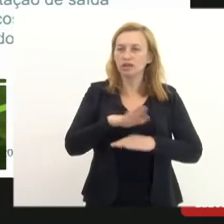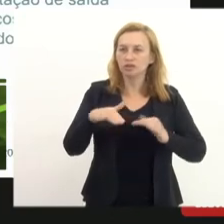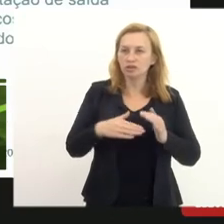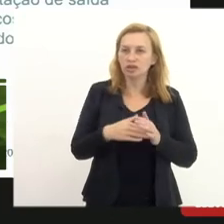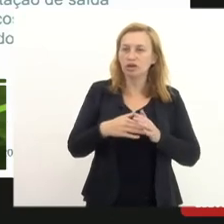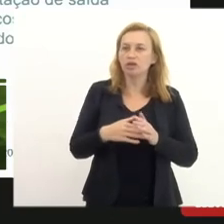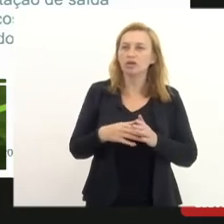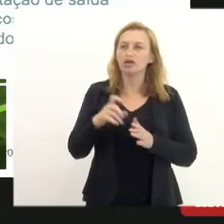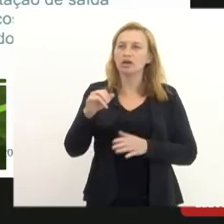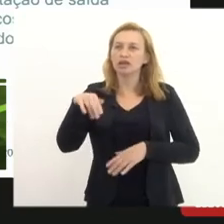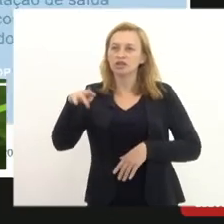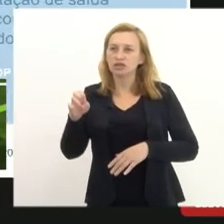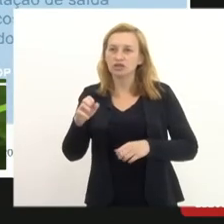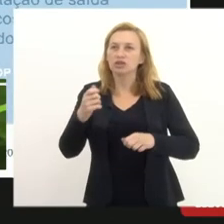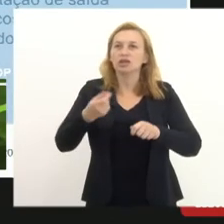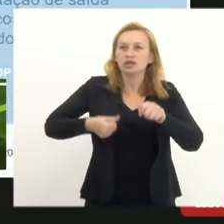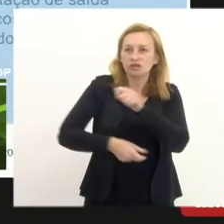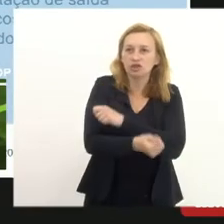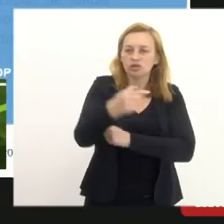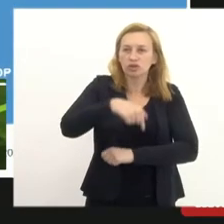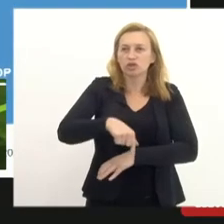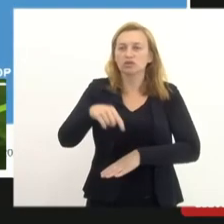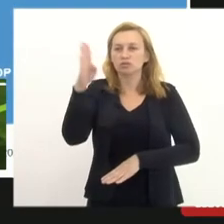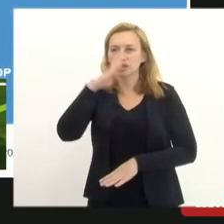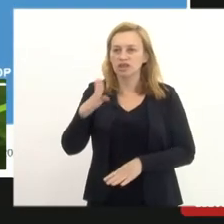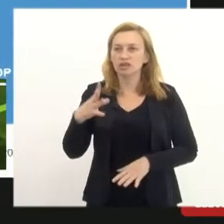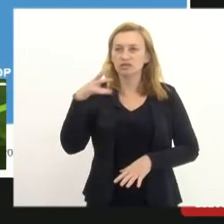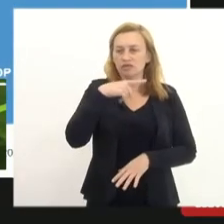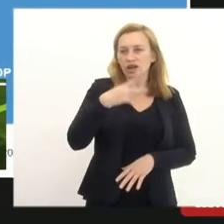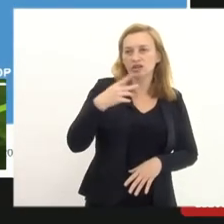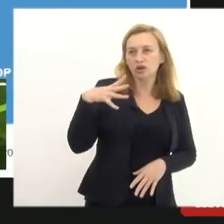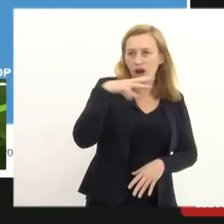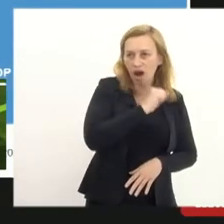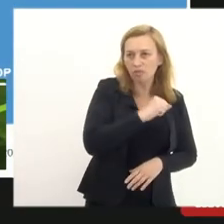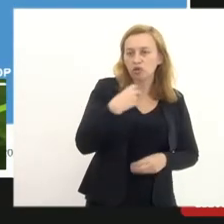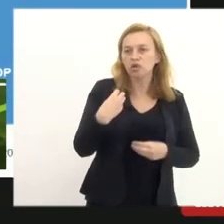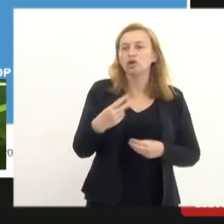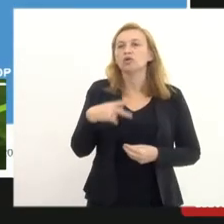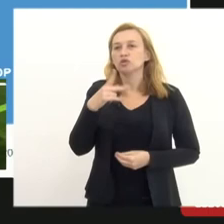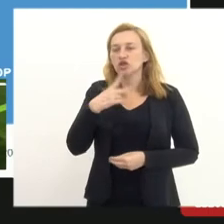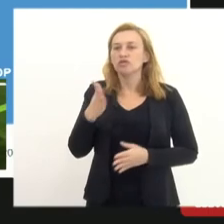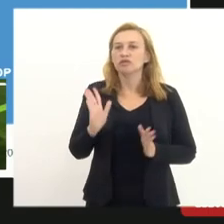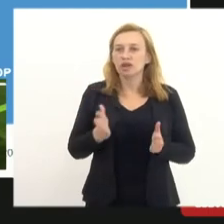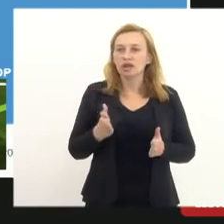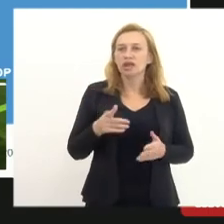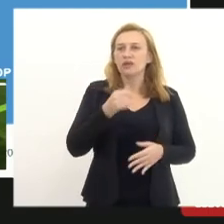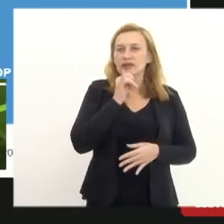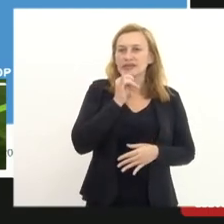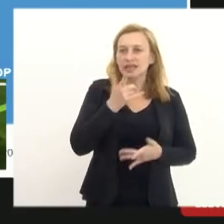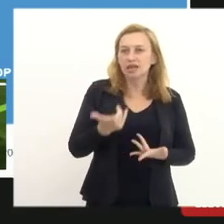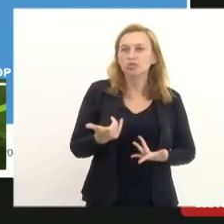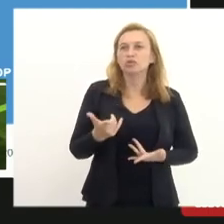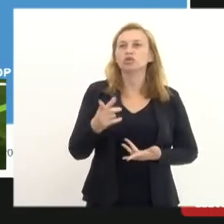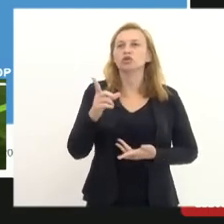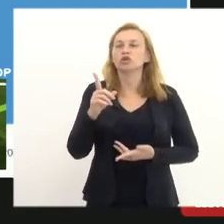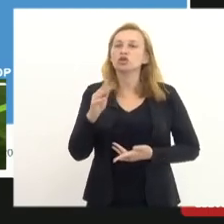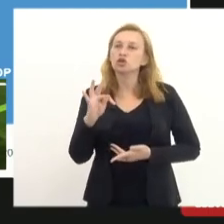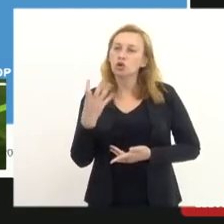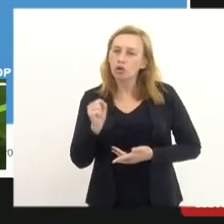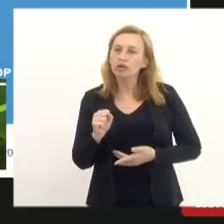aqui no Brasil. Bom, falando rapidamente, como eu falei, e a exemplo do que o Thomas também